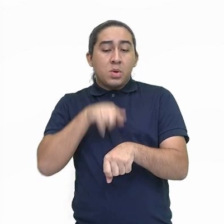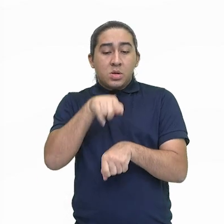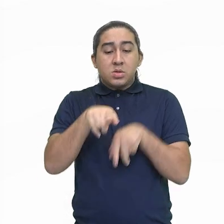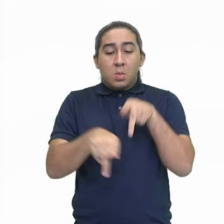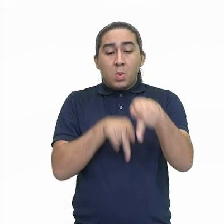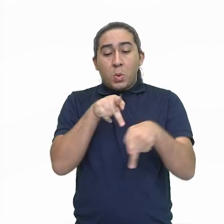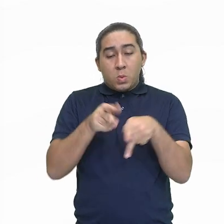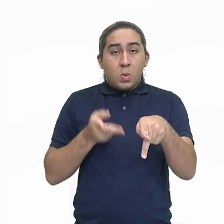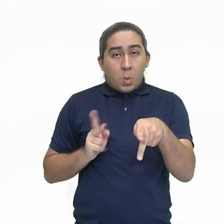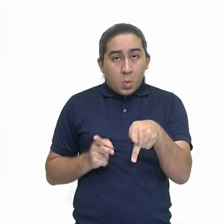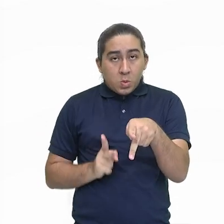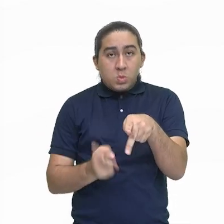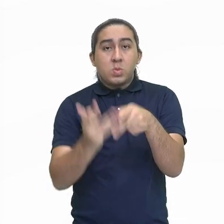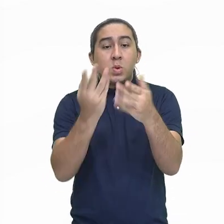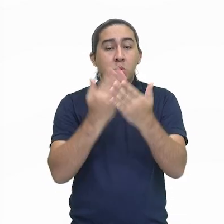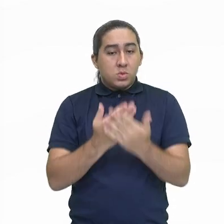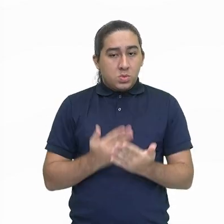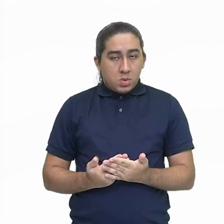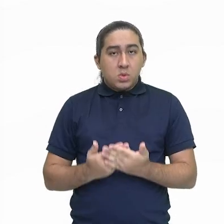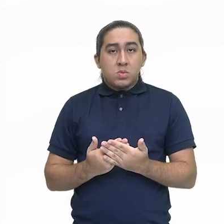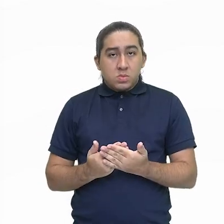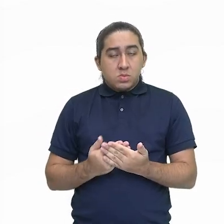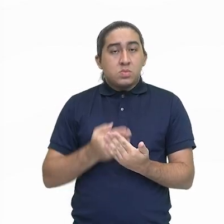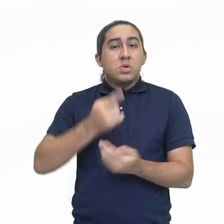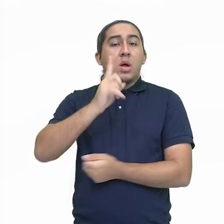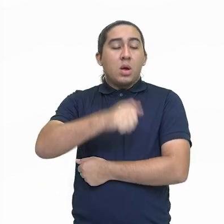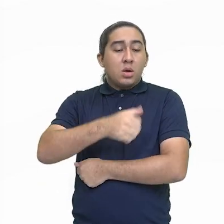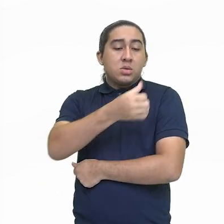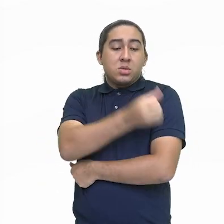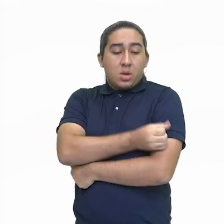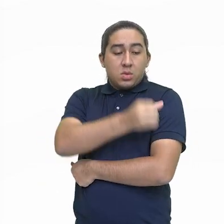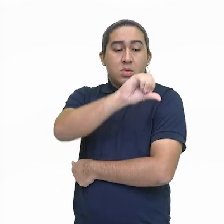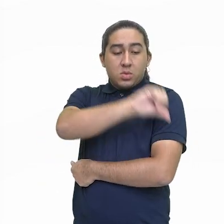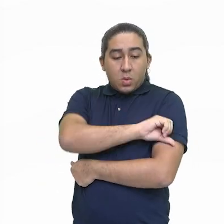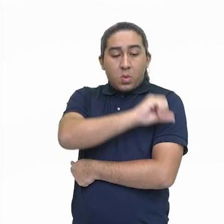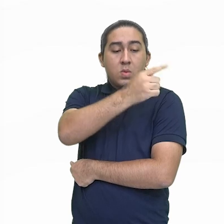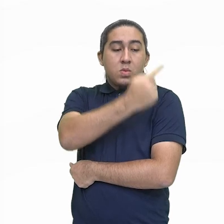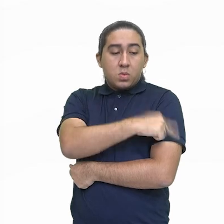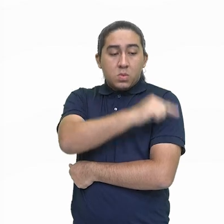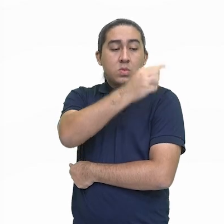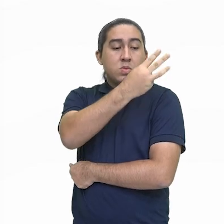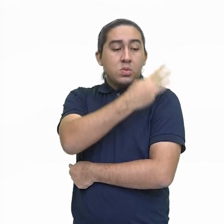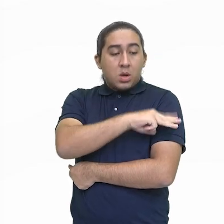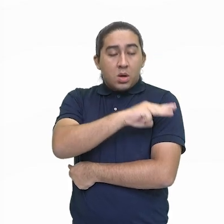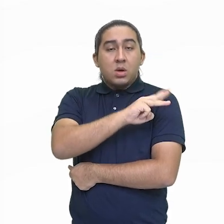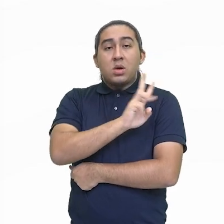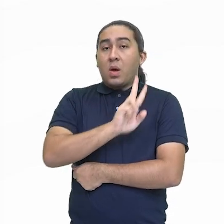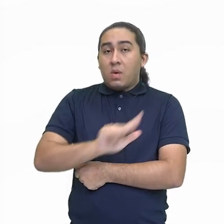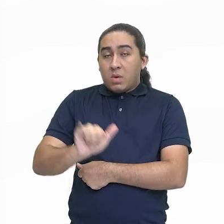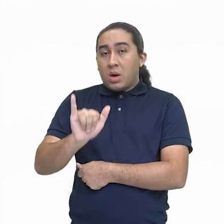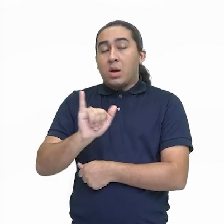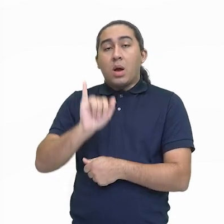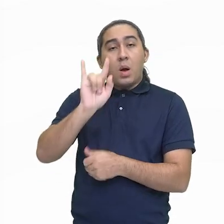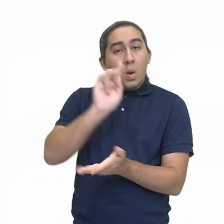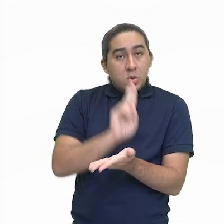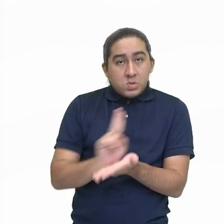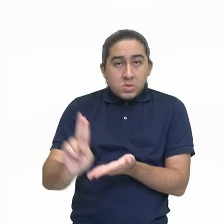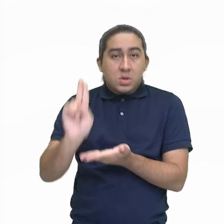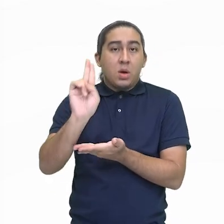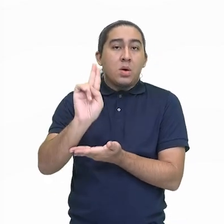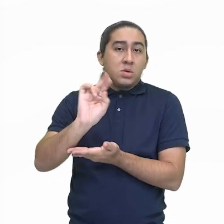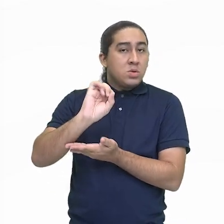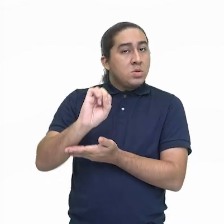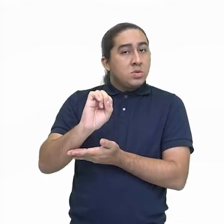ela permanece ali no ensino fundamental, no ensino médio, se ela está indo ali para a universidade,